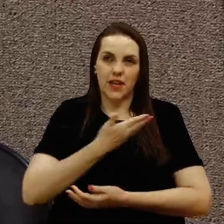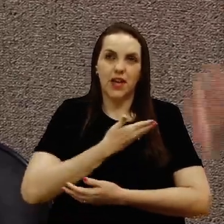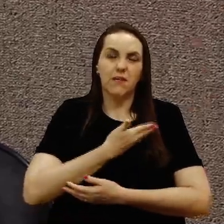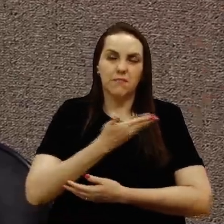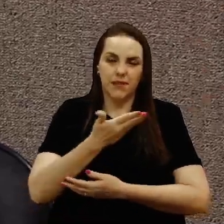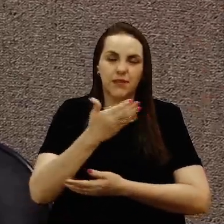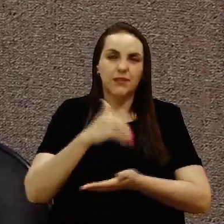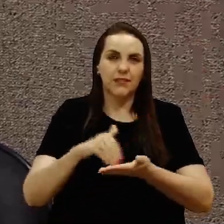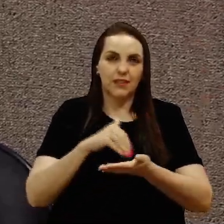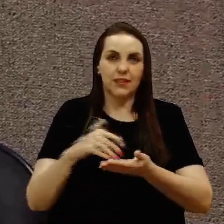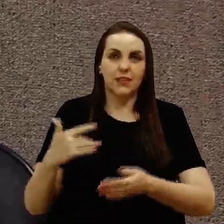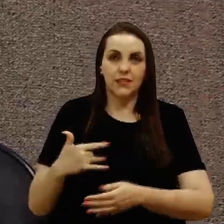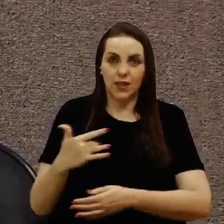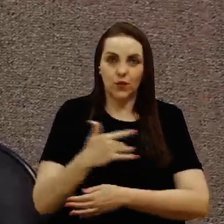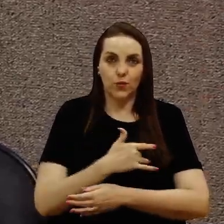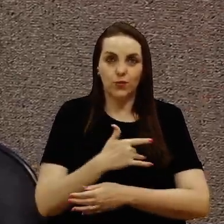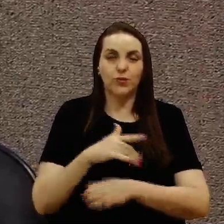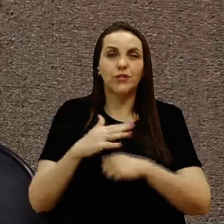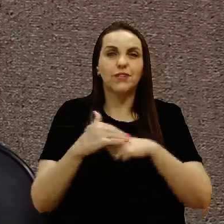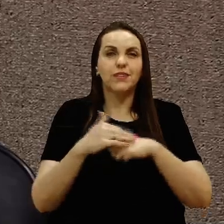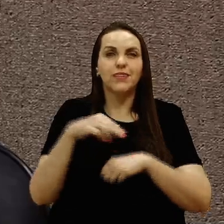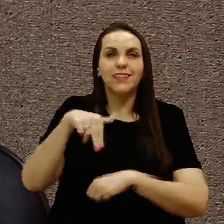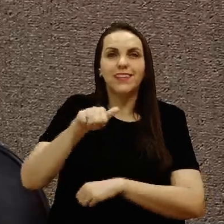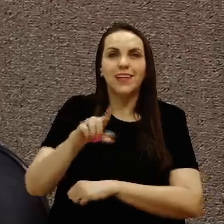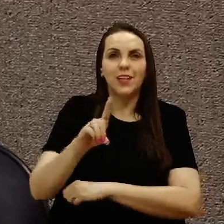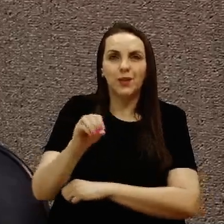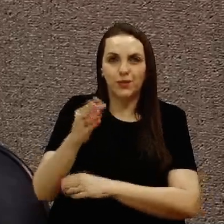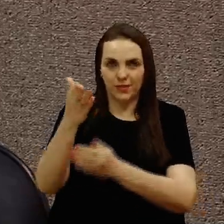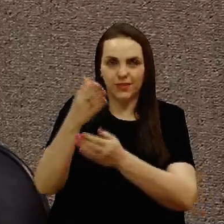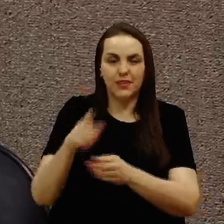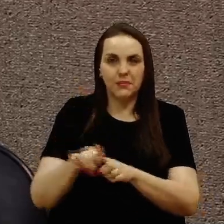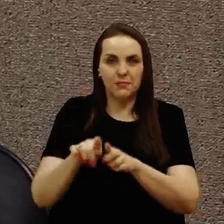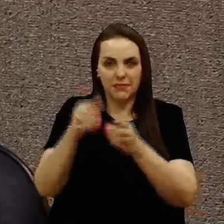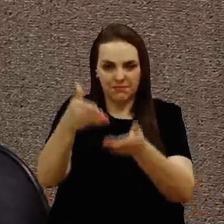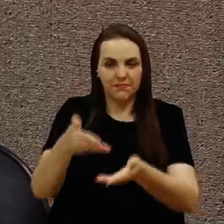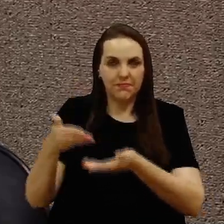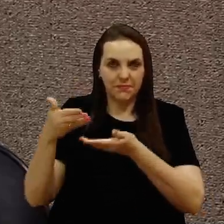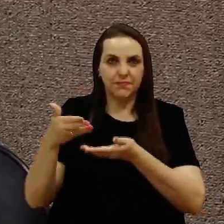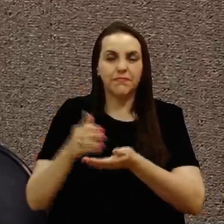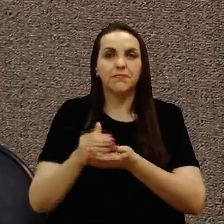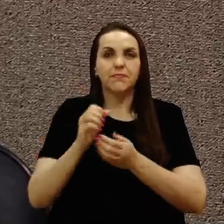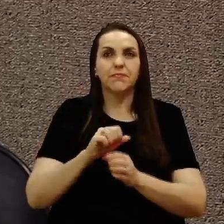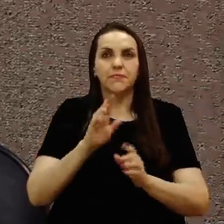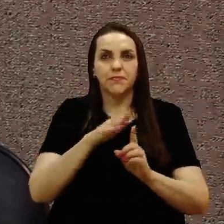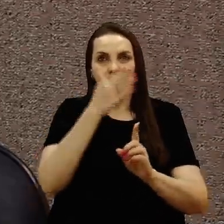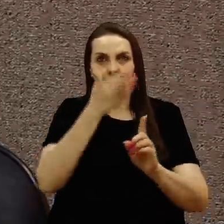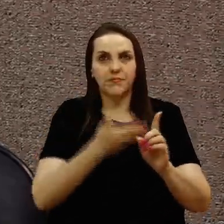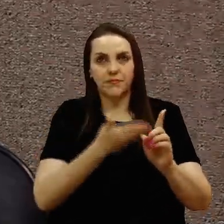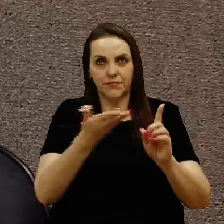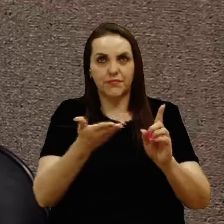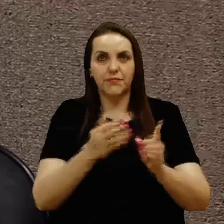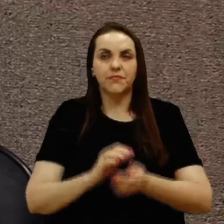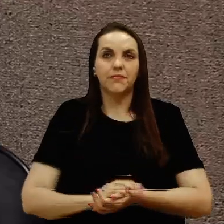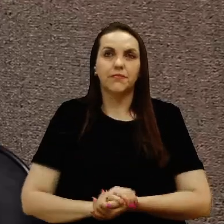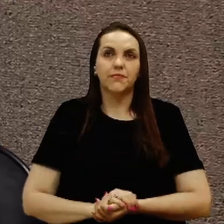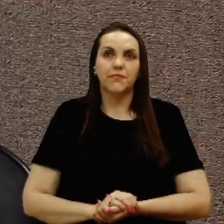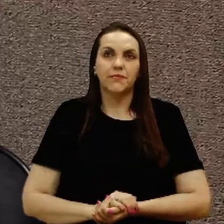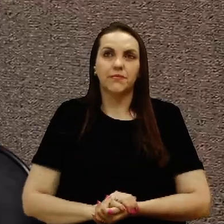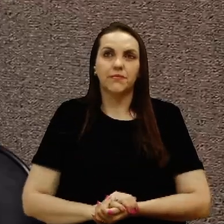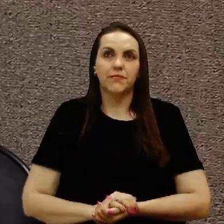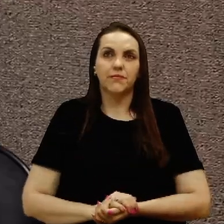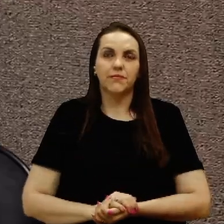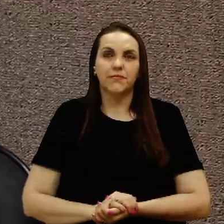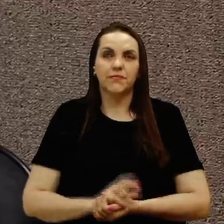sejam sempre muito bem-vindos a essa casa. Bom, eu quero fazer um voto de congratulações. Ontem estive representando a casa na